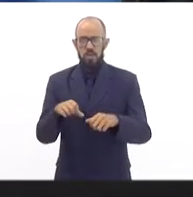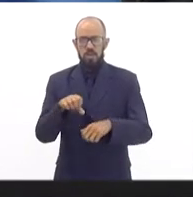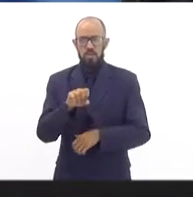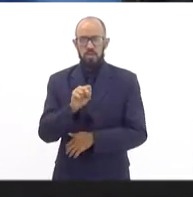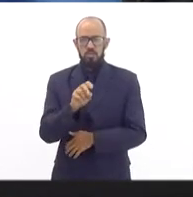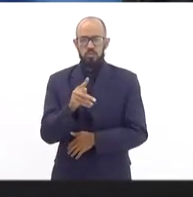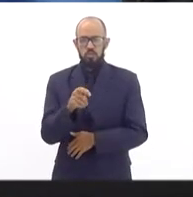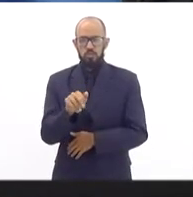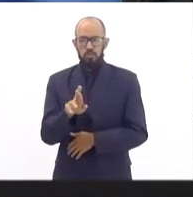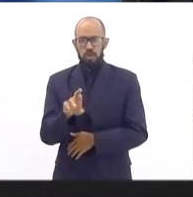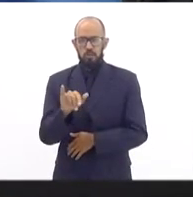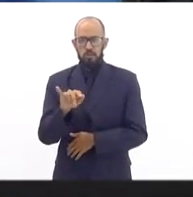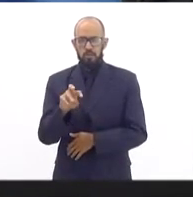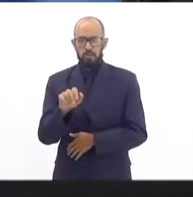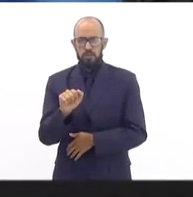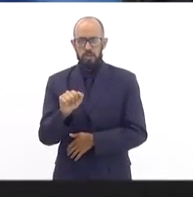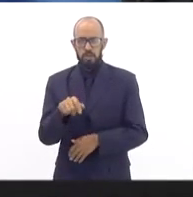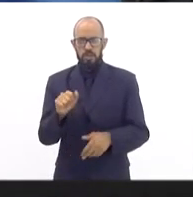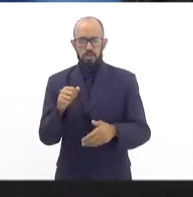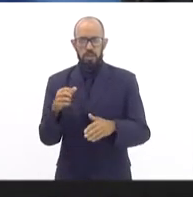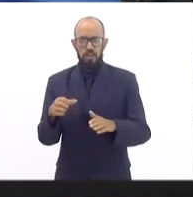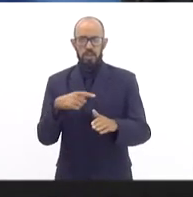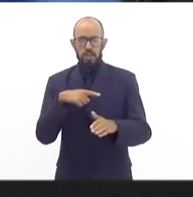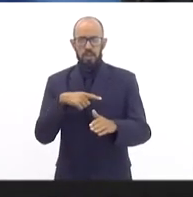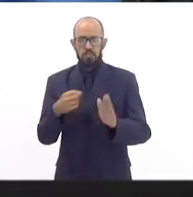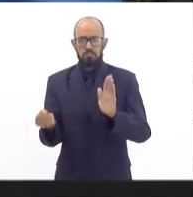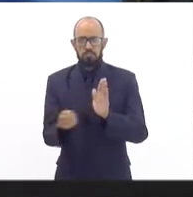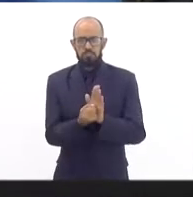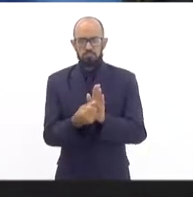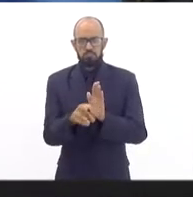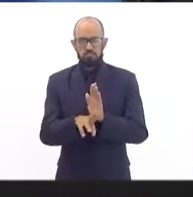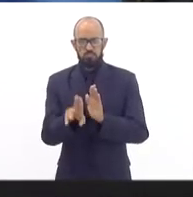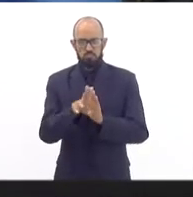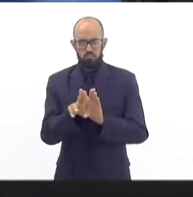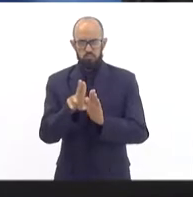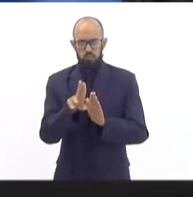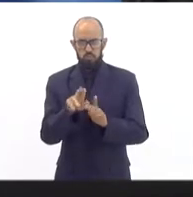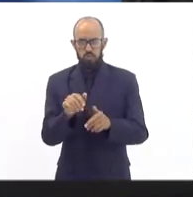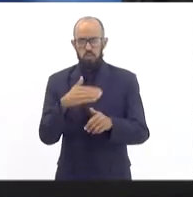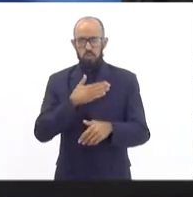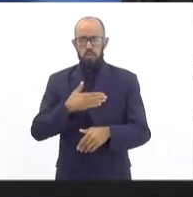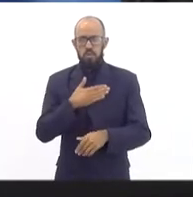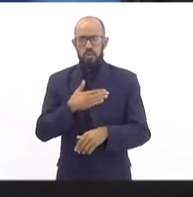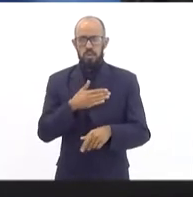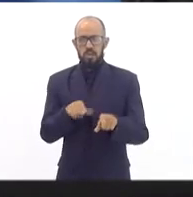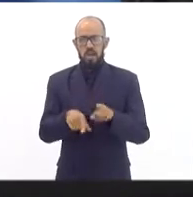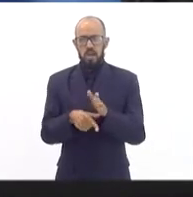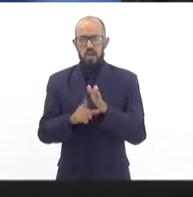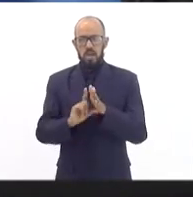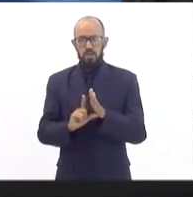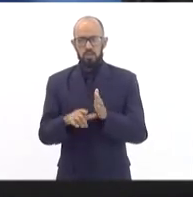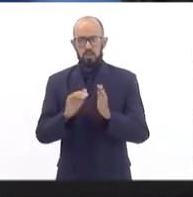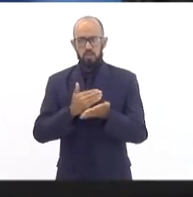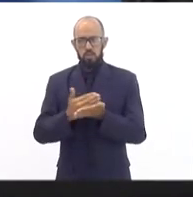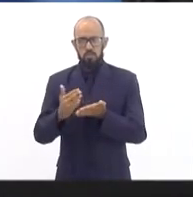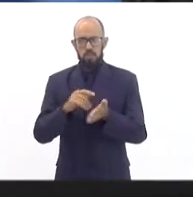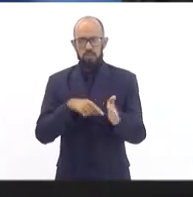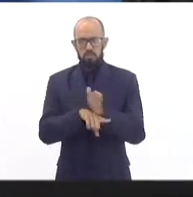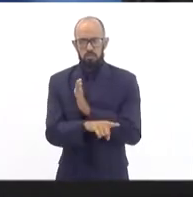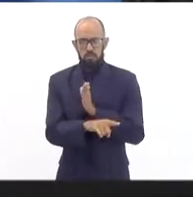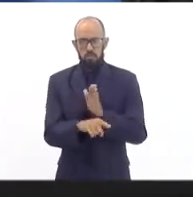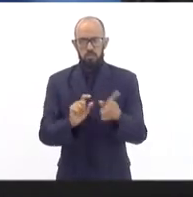afetando diretamente o usuário. Então, eu queria, gostaria de, antes de passar as perguntas,